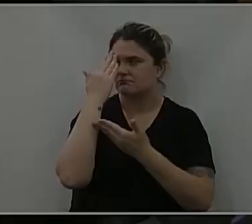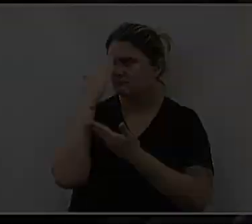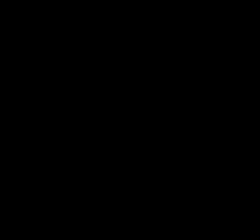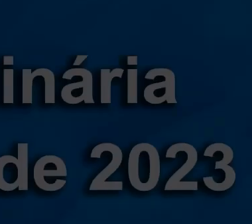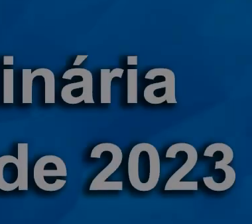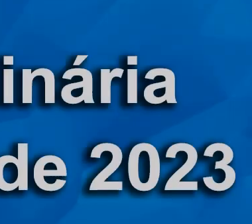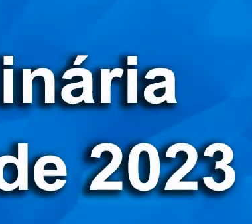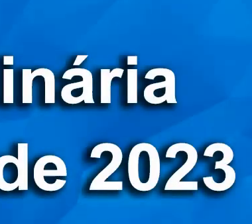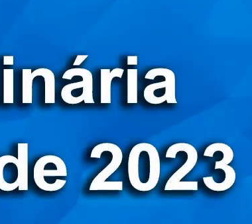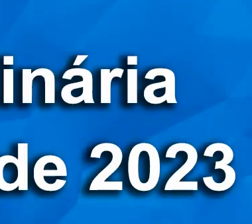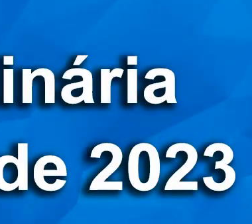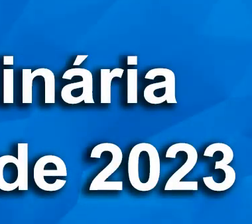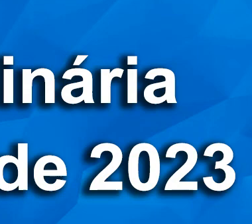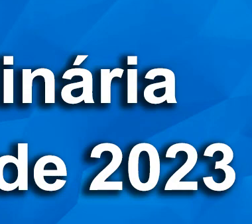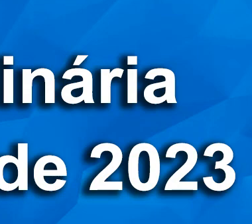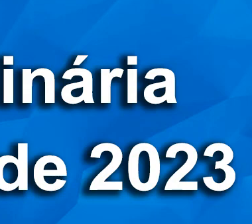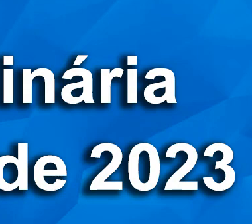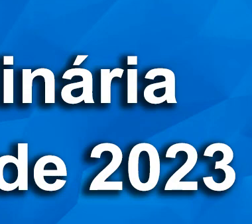senhor